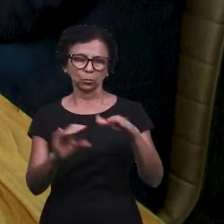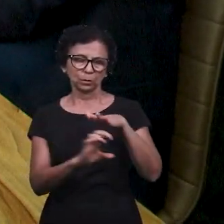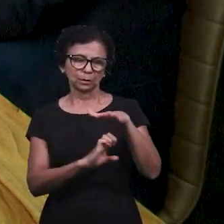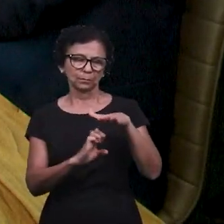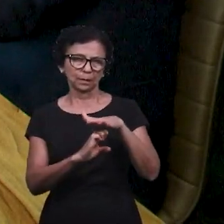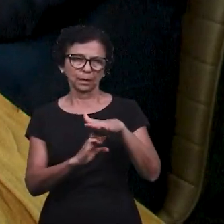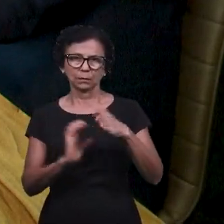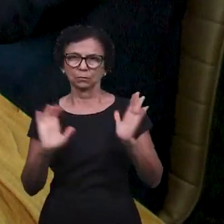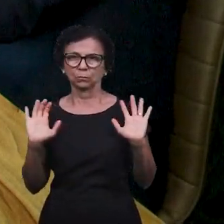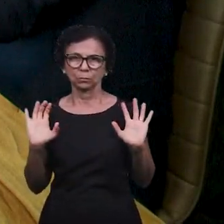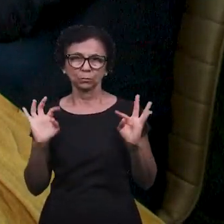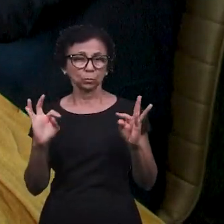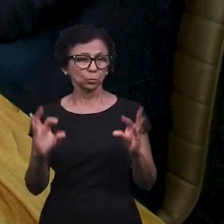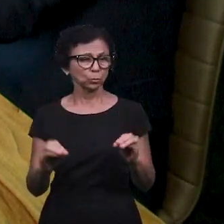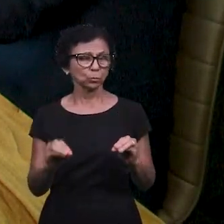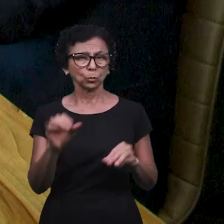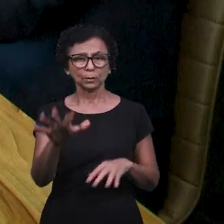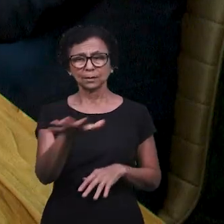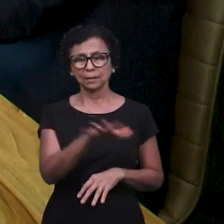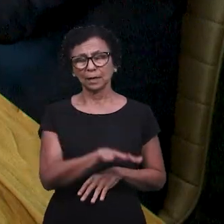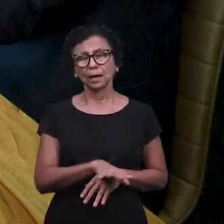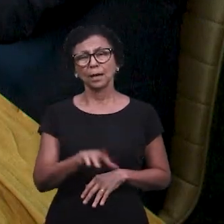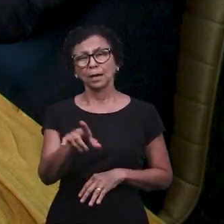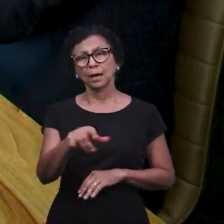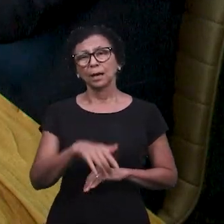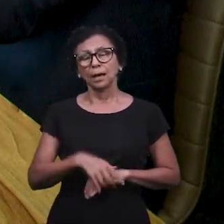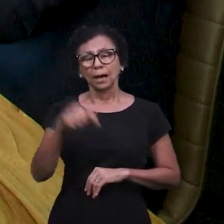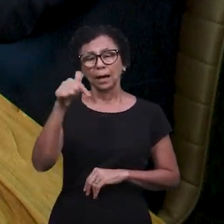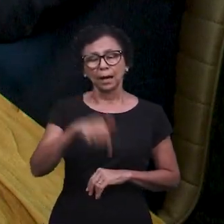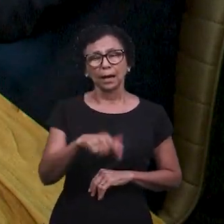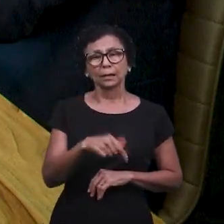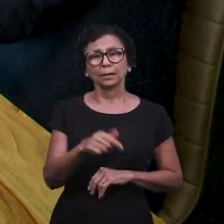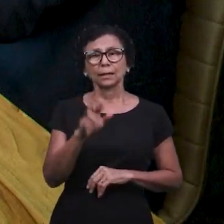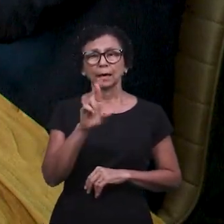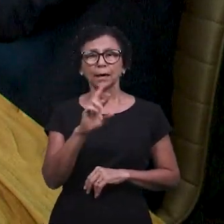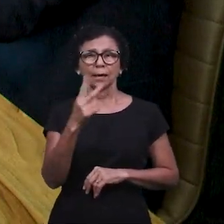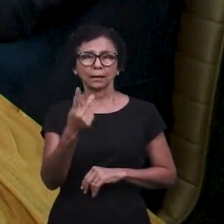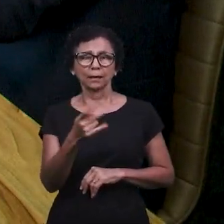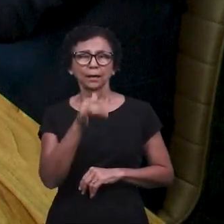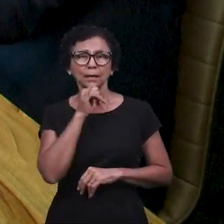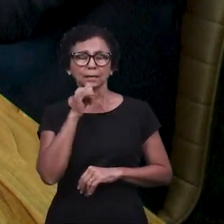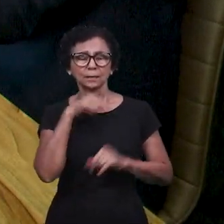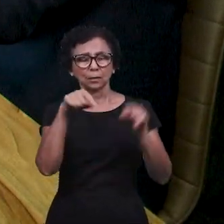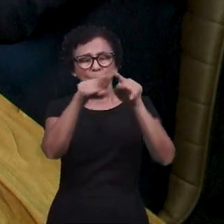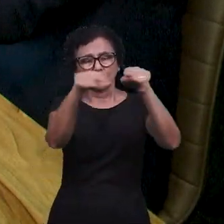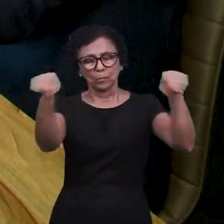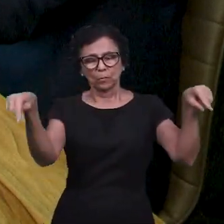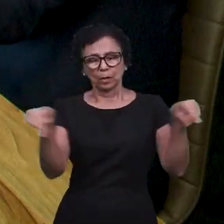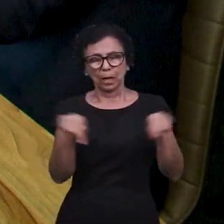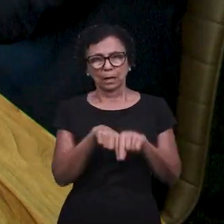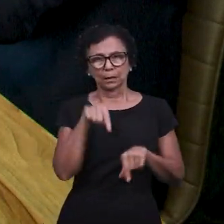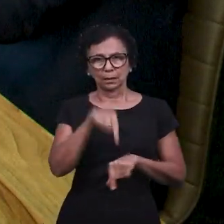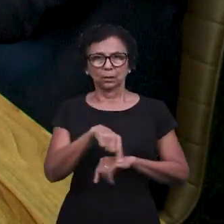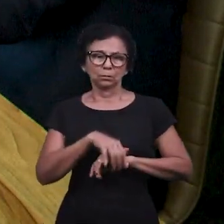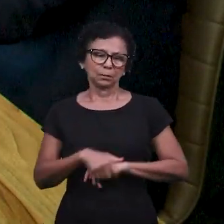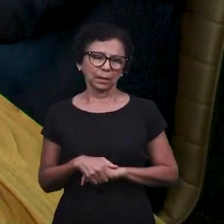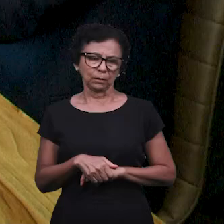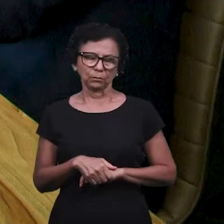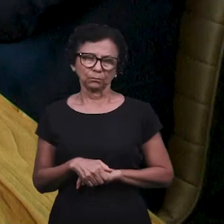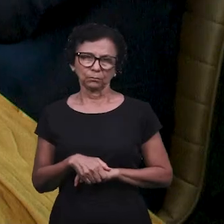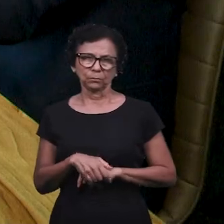baixo. Não adianta você ter um setor de compliance e esse setor de compliance ele está isolado dentro da empresa, ou ele não tem